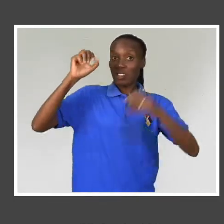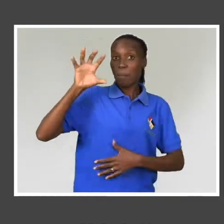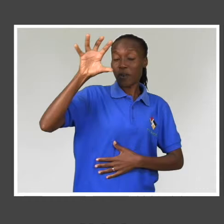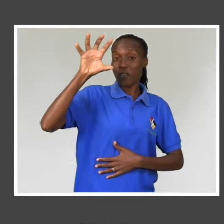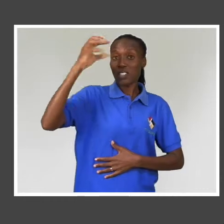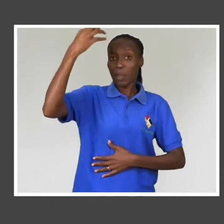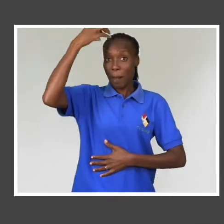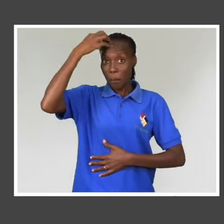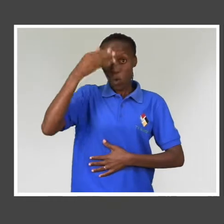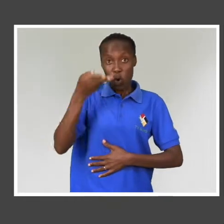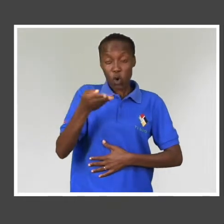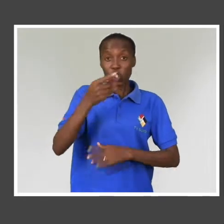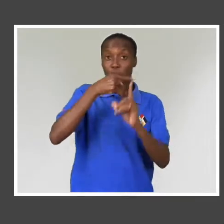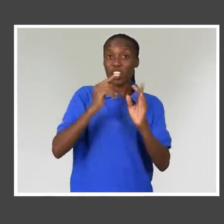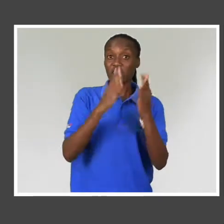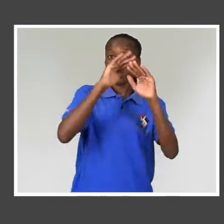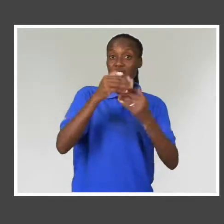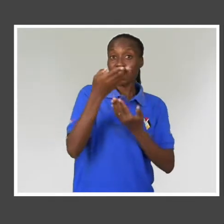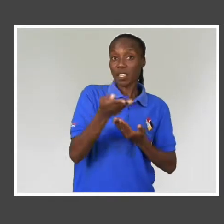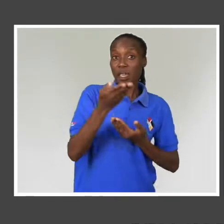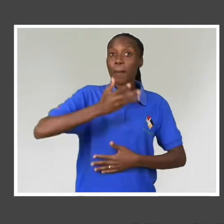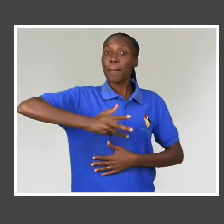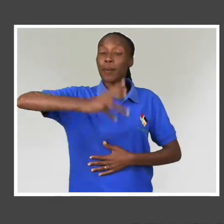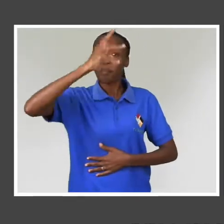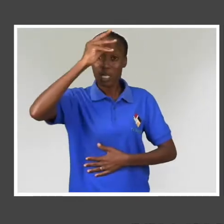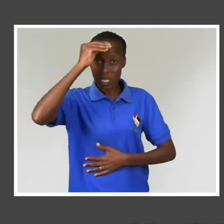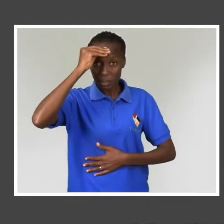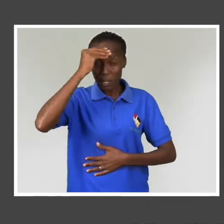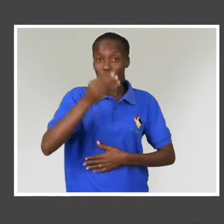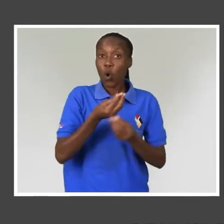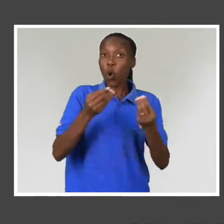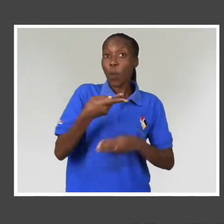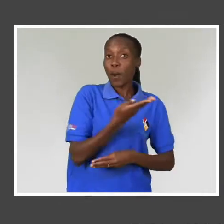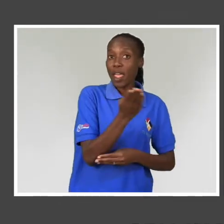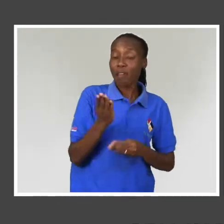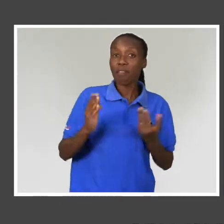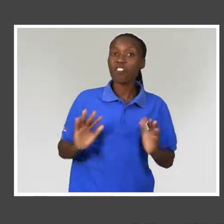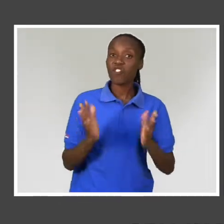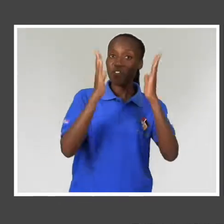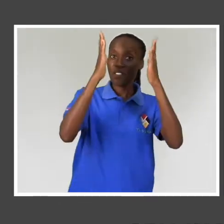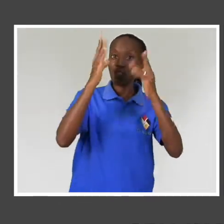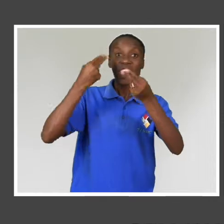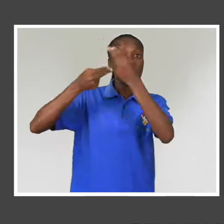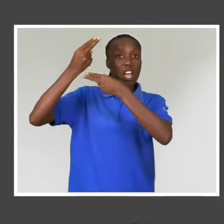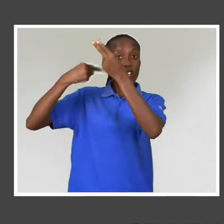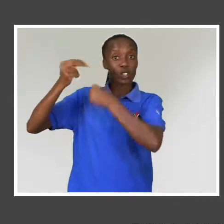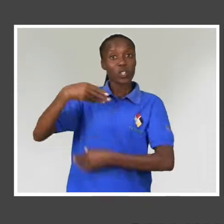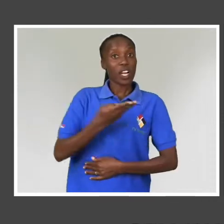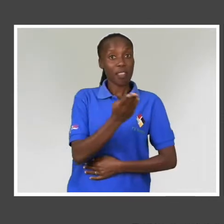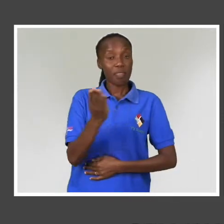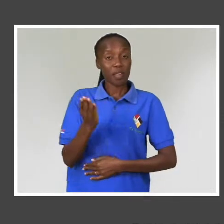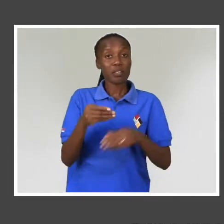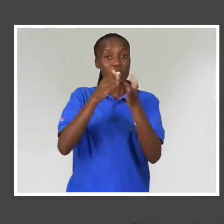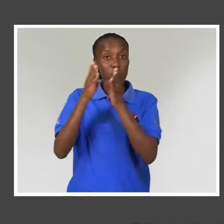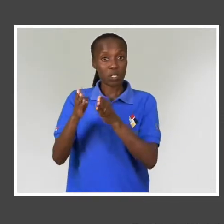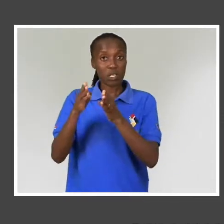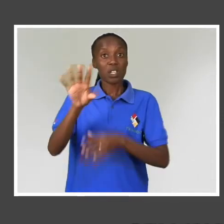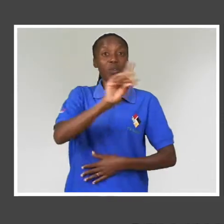da Machala, na província de Maputo. Mais Vida está aqui para perceber um pouco do dia-a-dia, não só das histórias